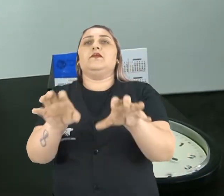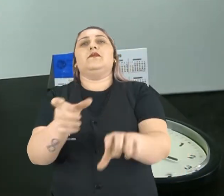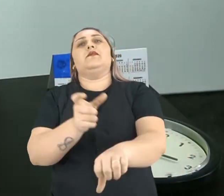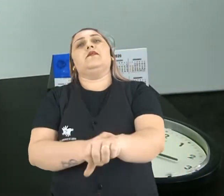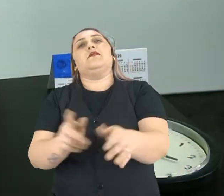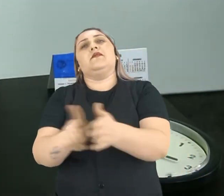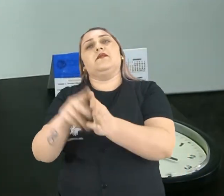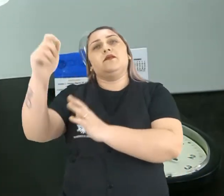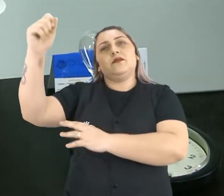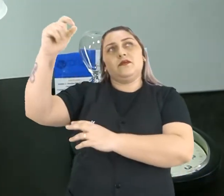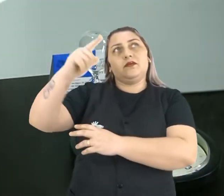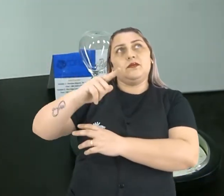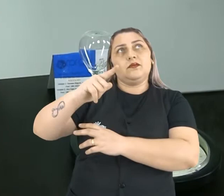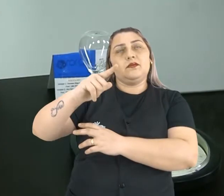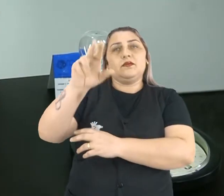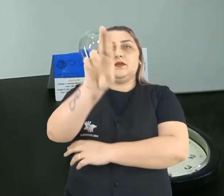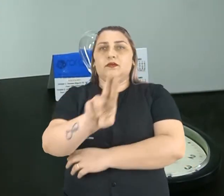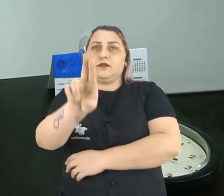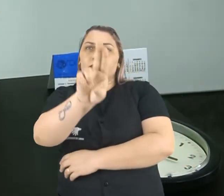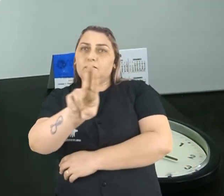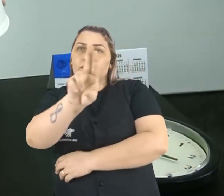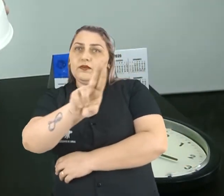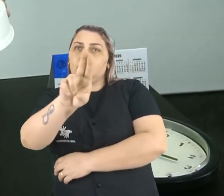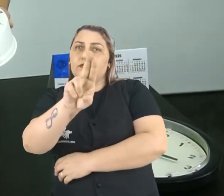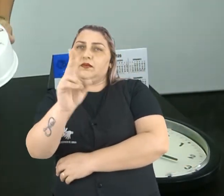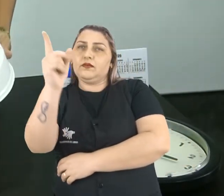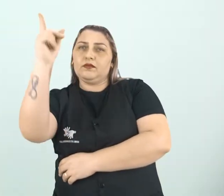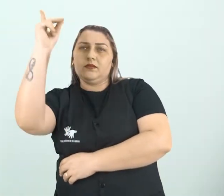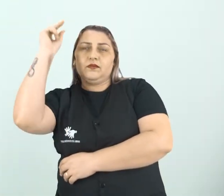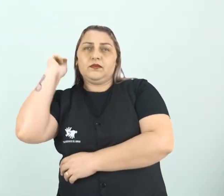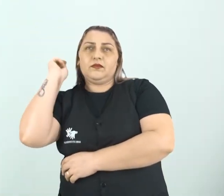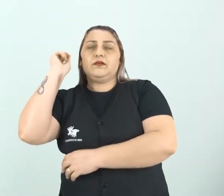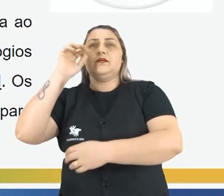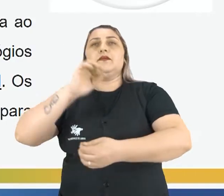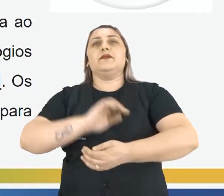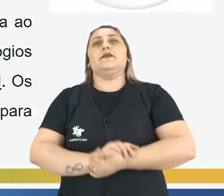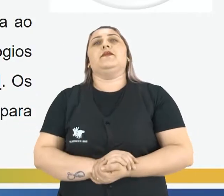de Sol. Então, eles foram usados durante muito tempo.